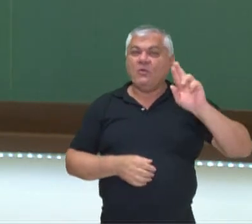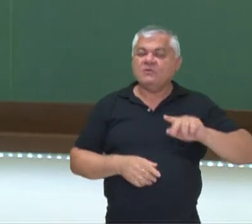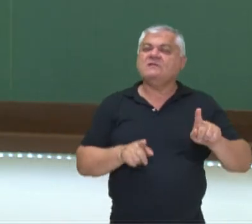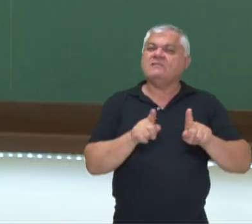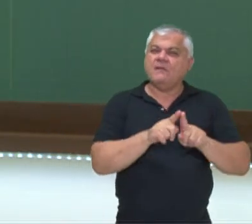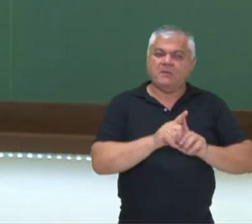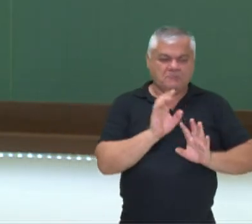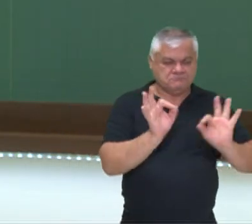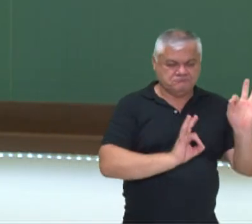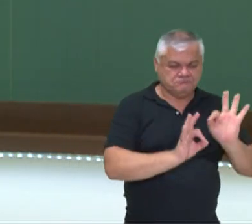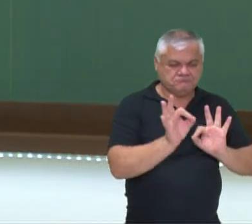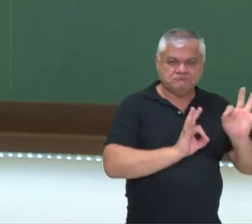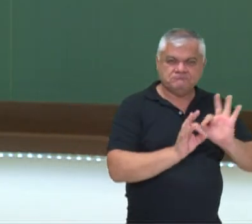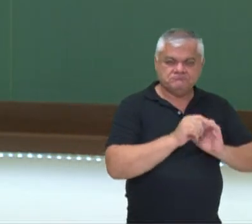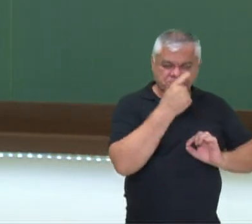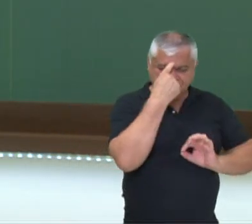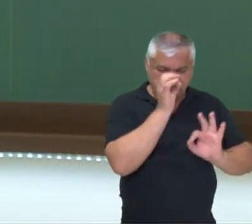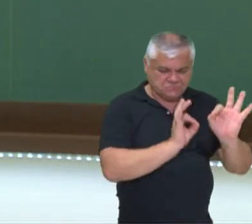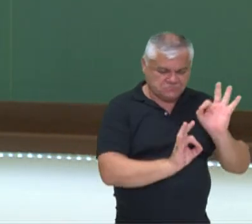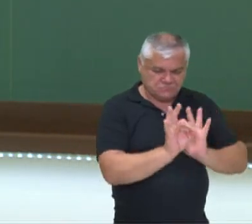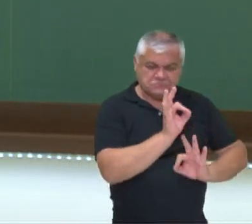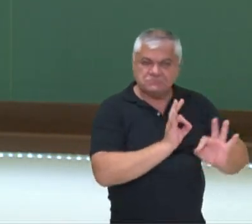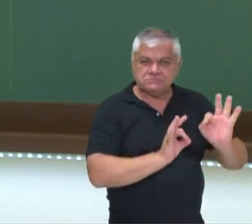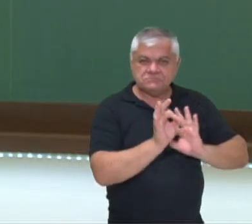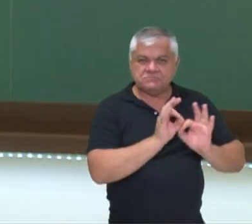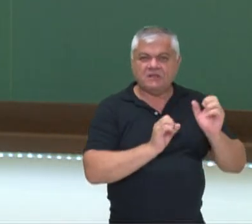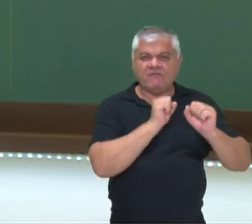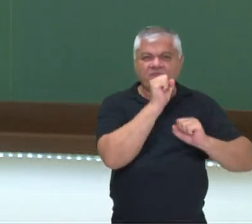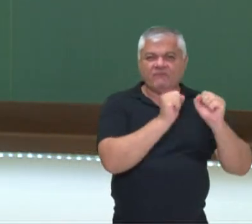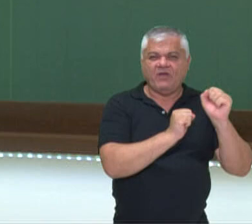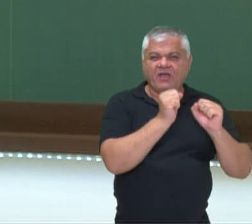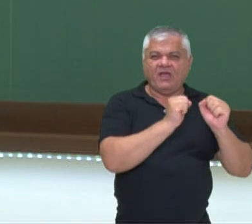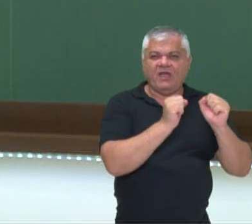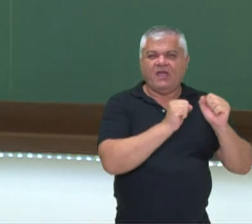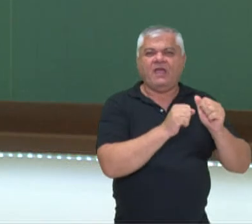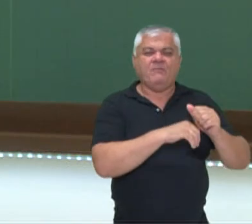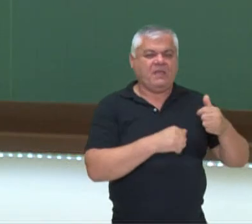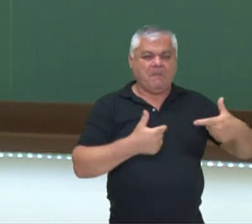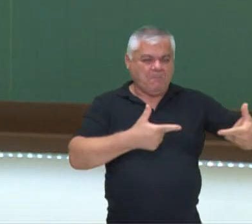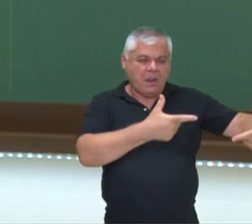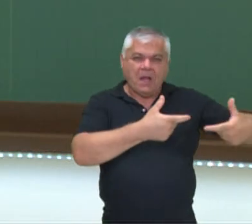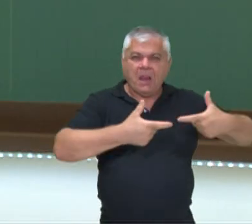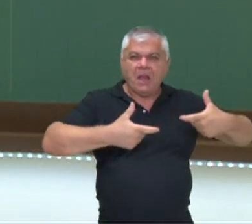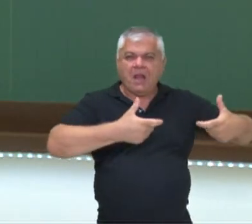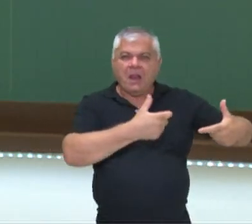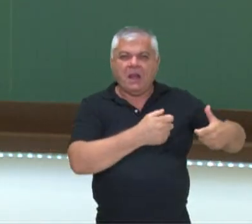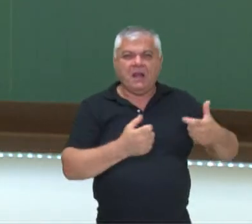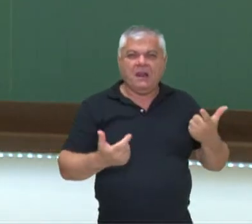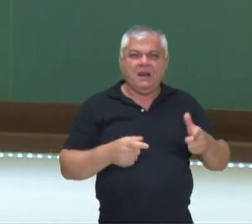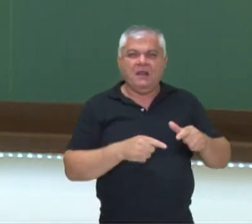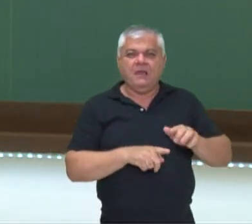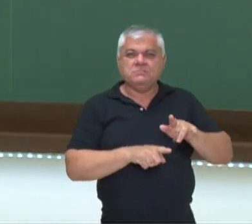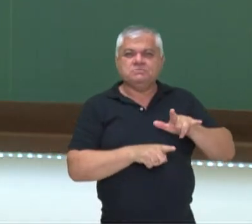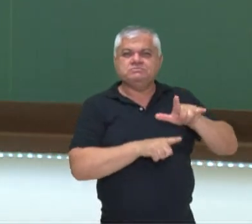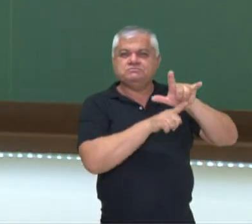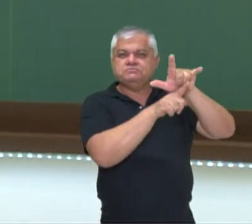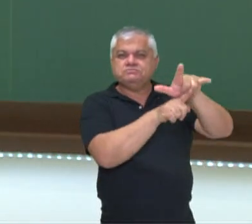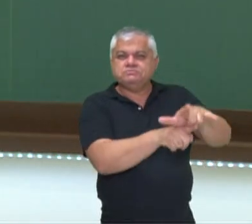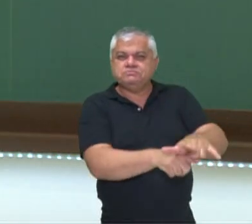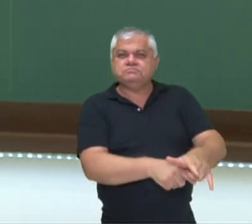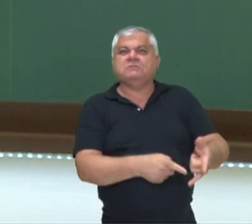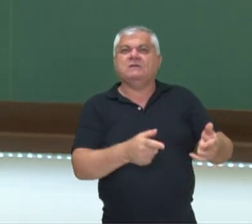construir, desenvolver e fabricar, além de pesquisar, muitos tipos de armamento e, infelizmente, alguns focando